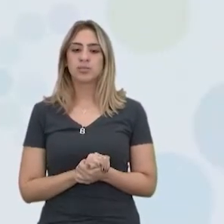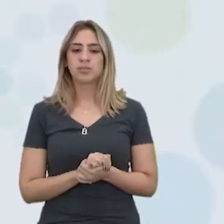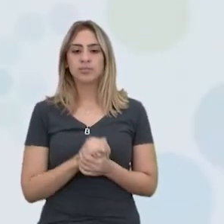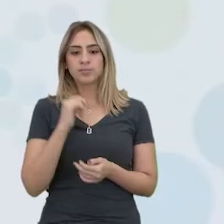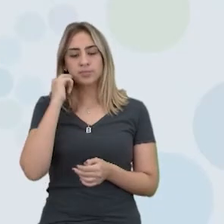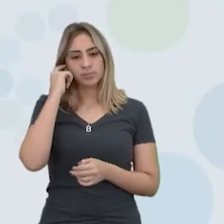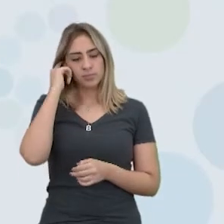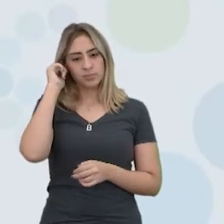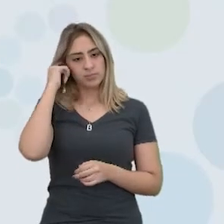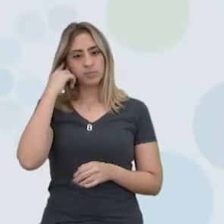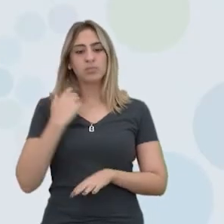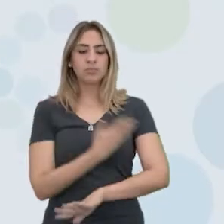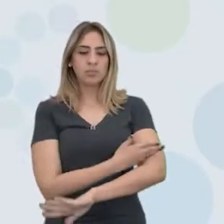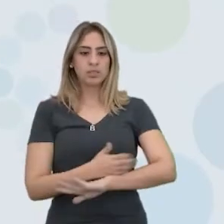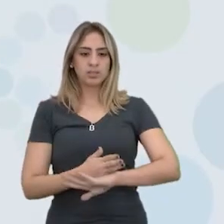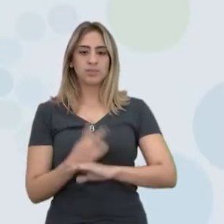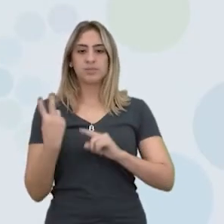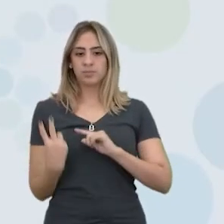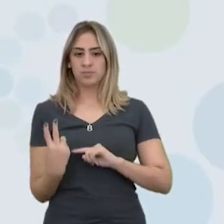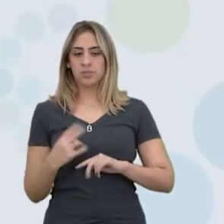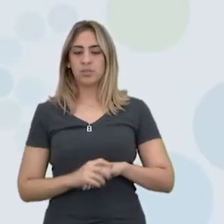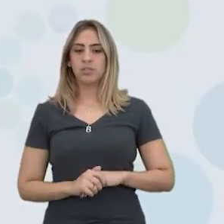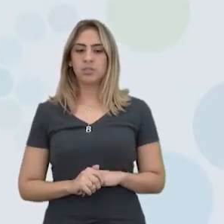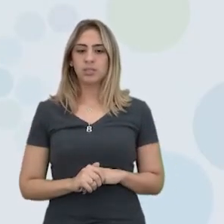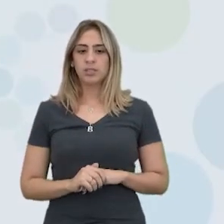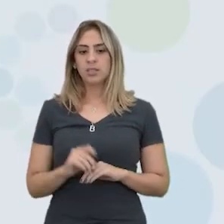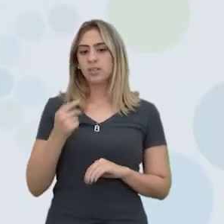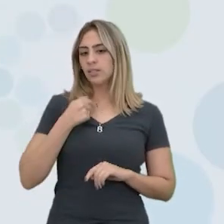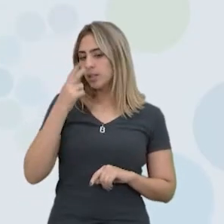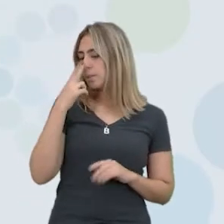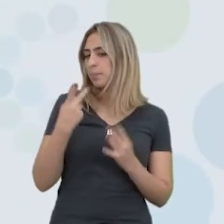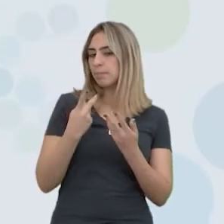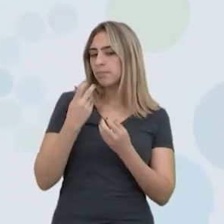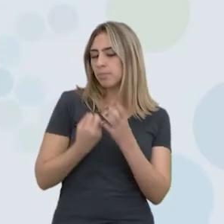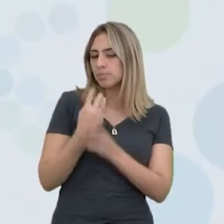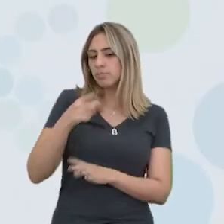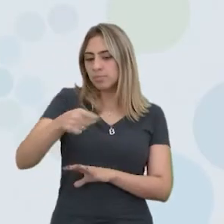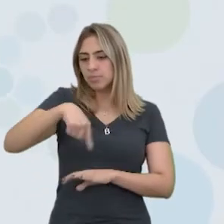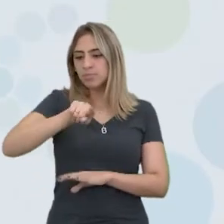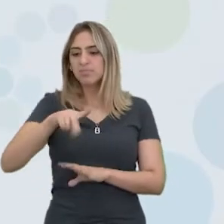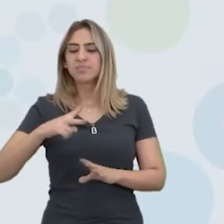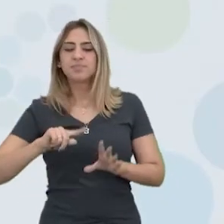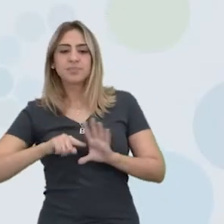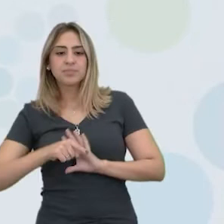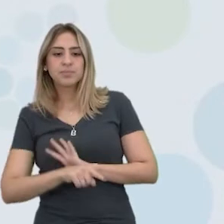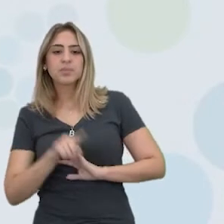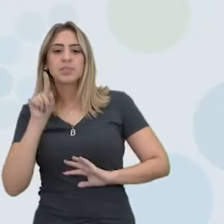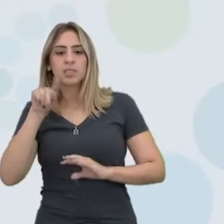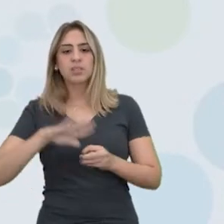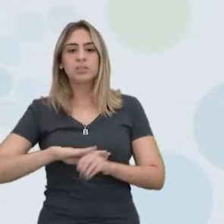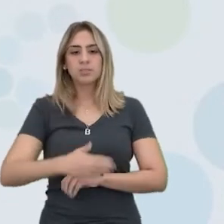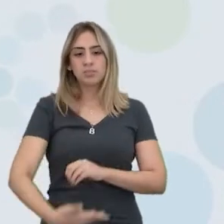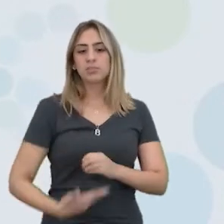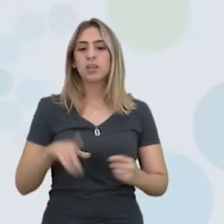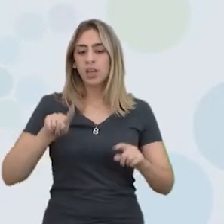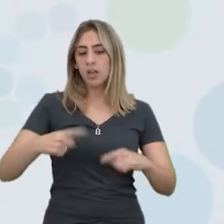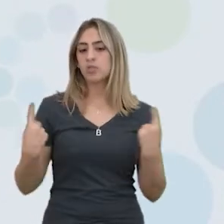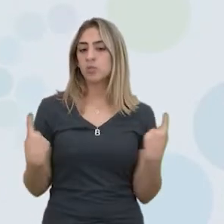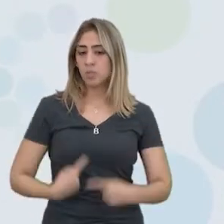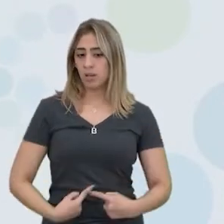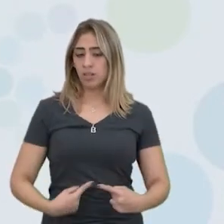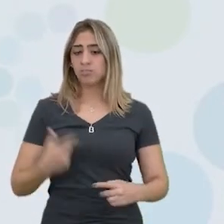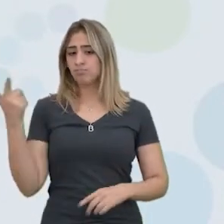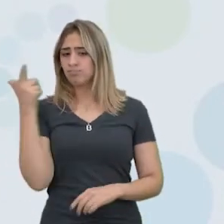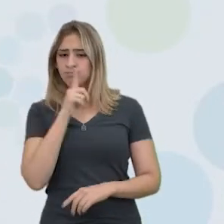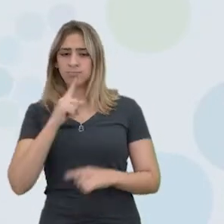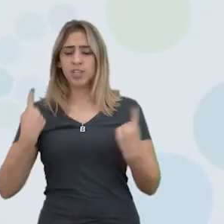né, louca? Na introdução 2. Então, apareceu aí para vocês, o nosso aprofundamento é o Superar Desafios Ed-Humanas, a